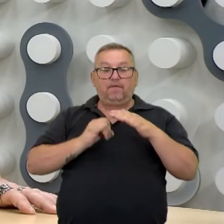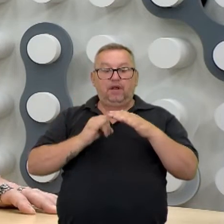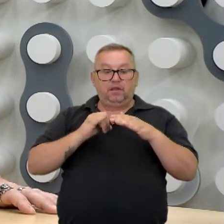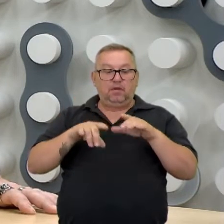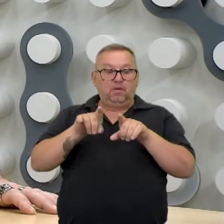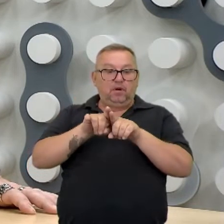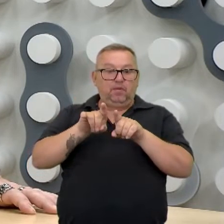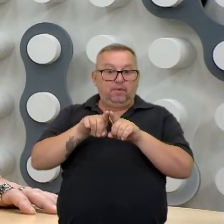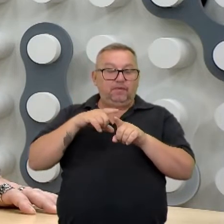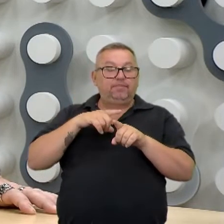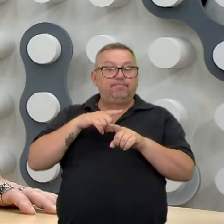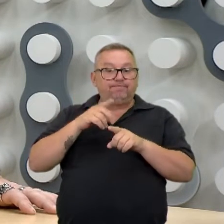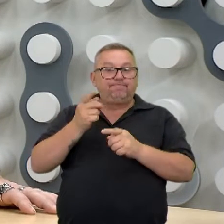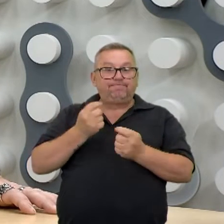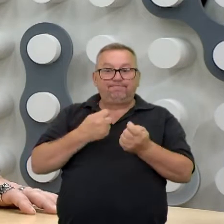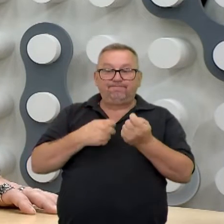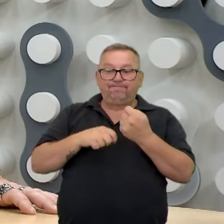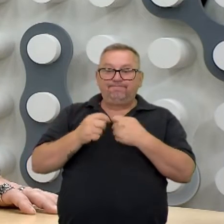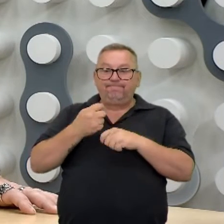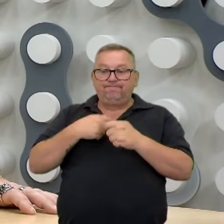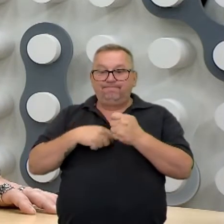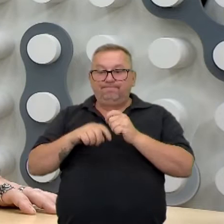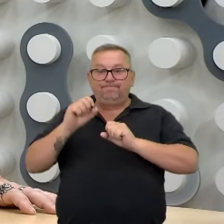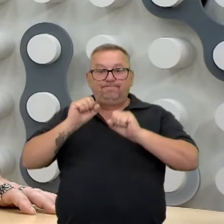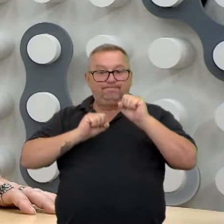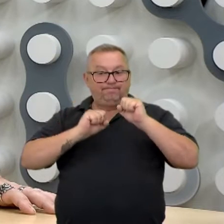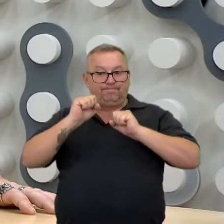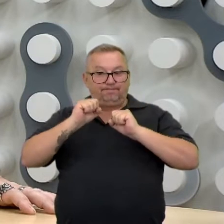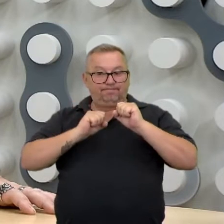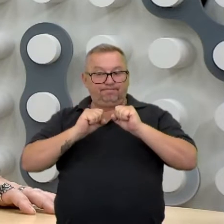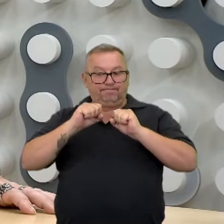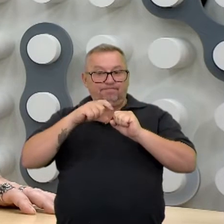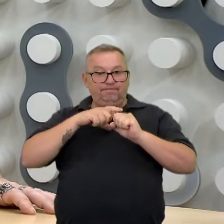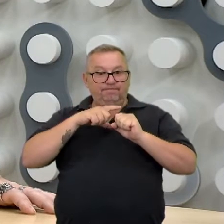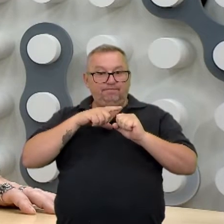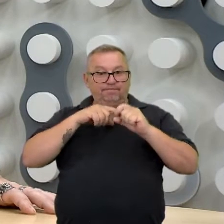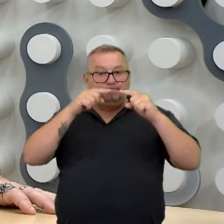quando a gente fala em comércio, indústria, ele está diretamente